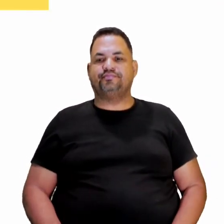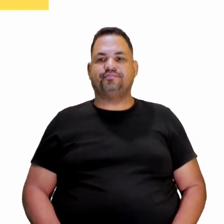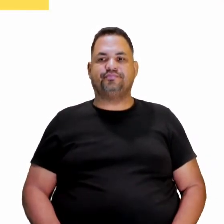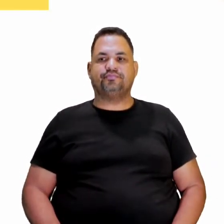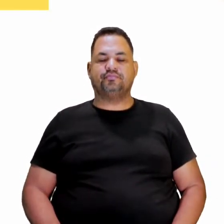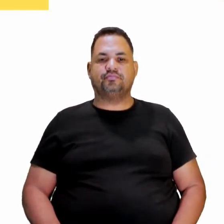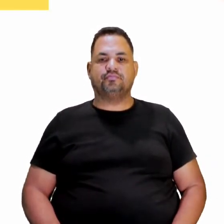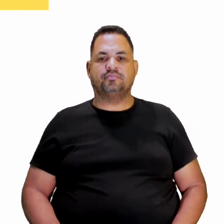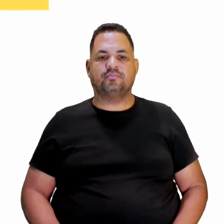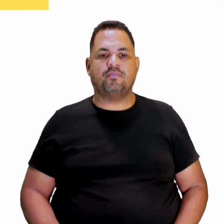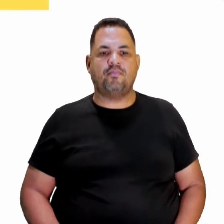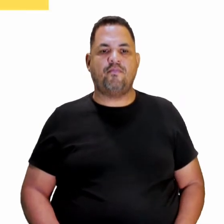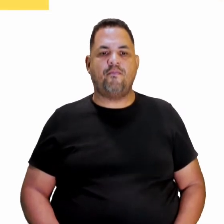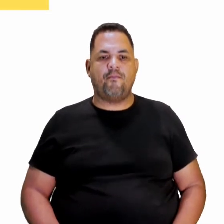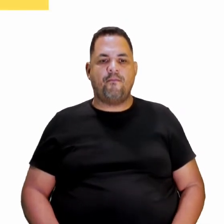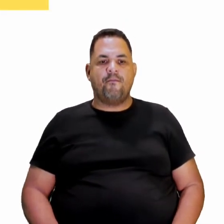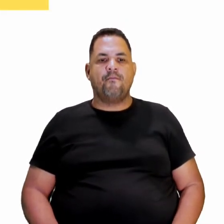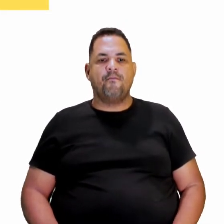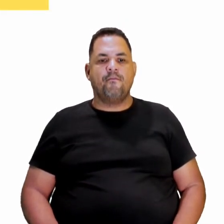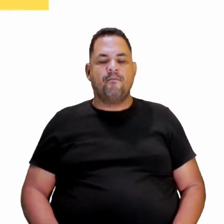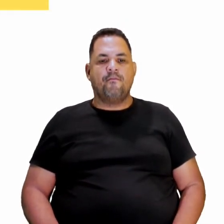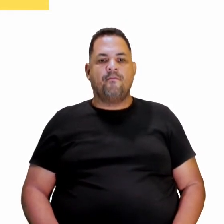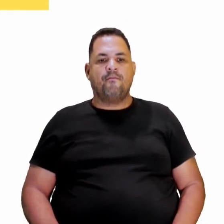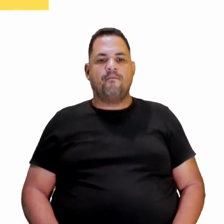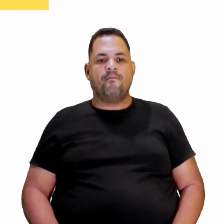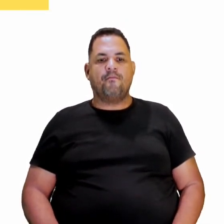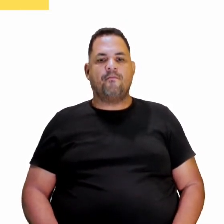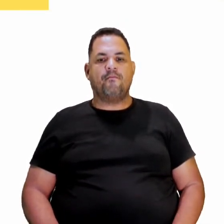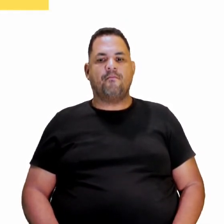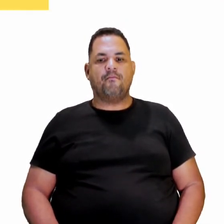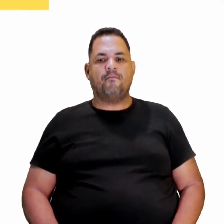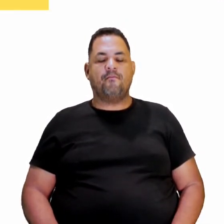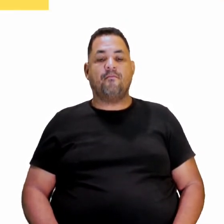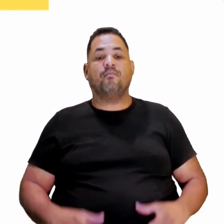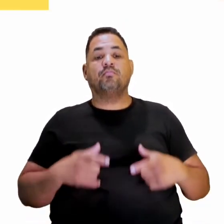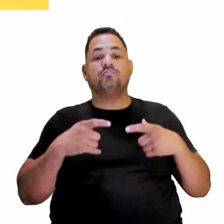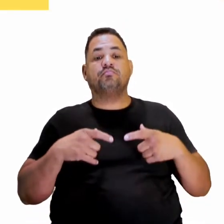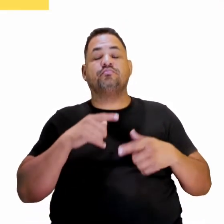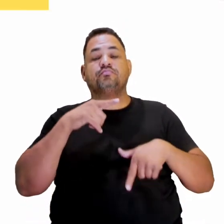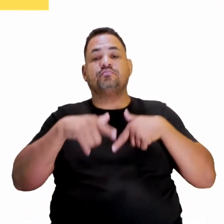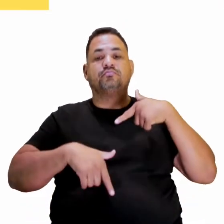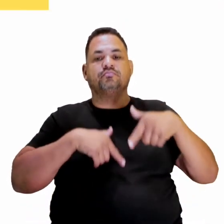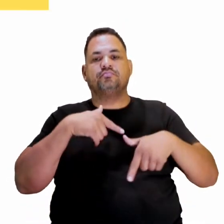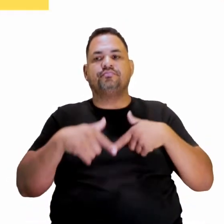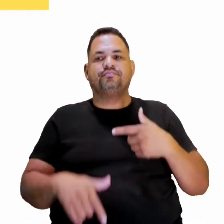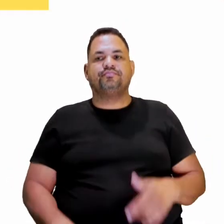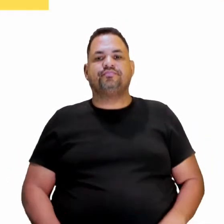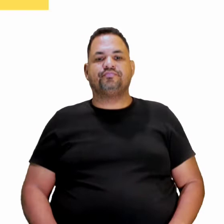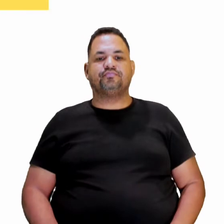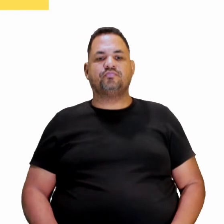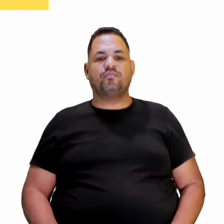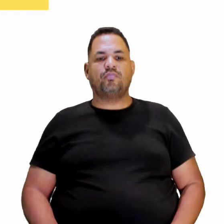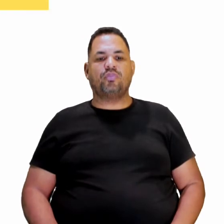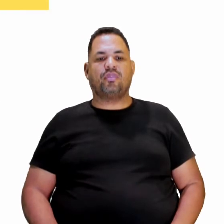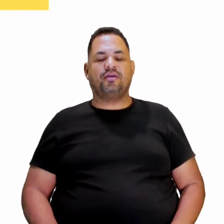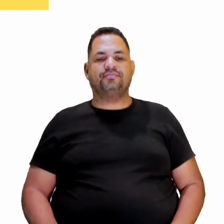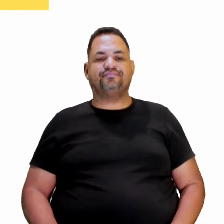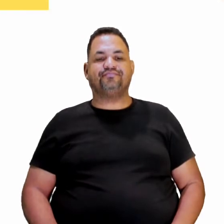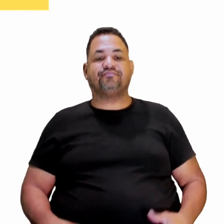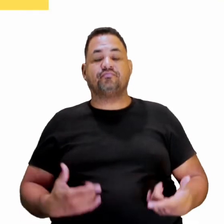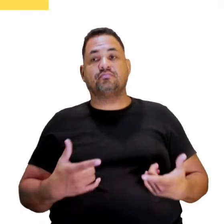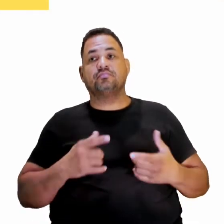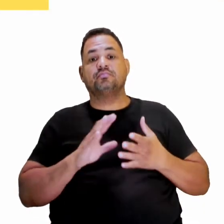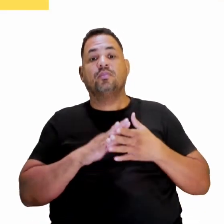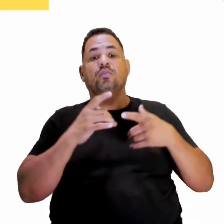Então, where did you work? Where did you work? Ou seja, onde você trabalhou? Where did she go? Onde